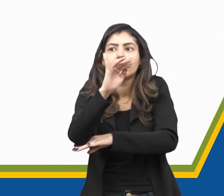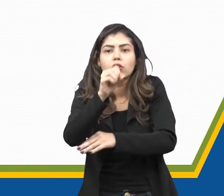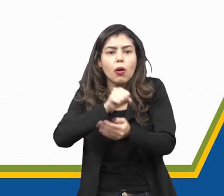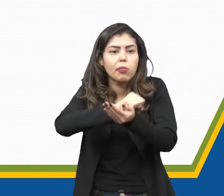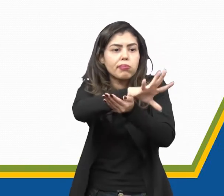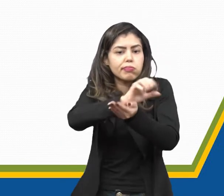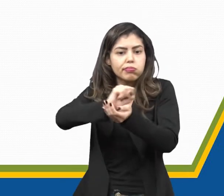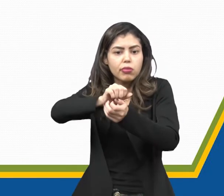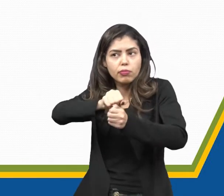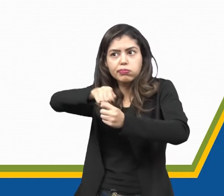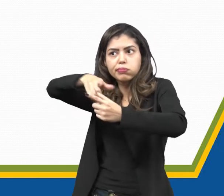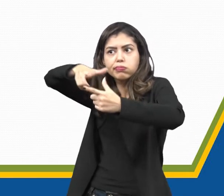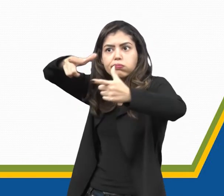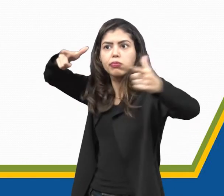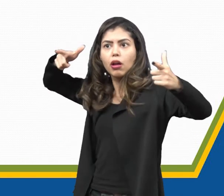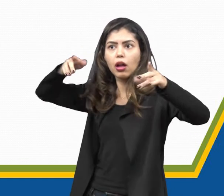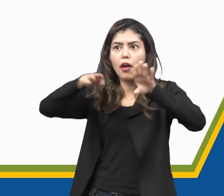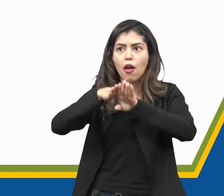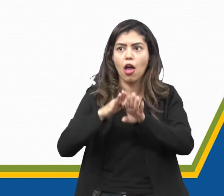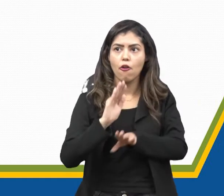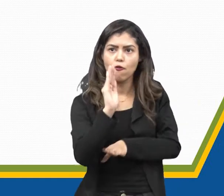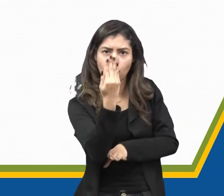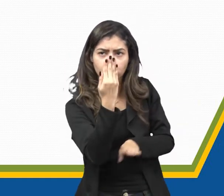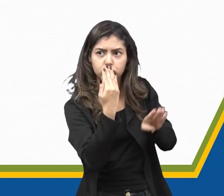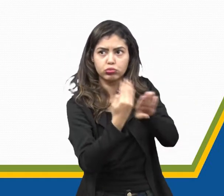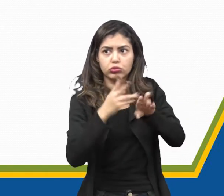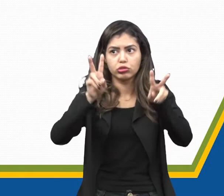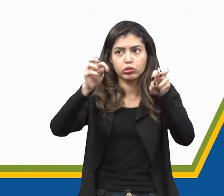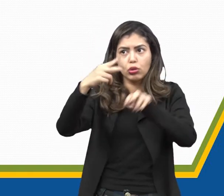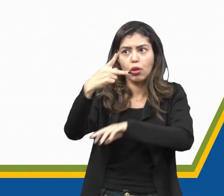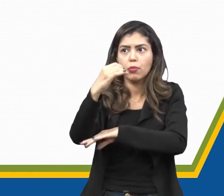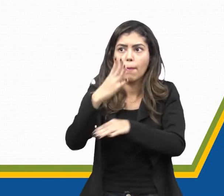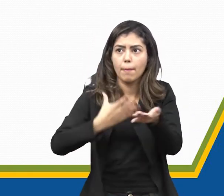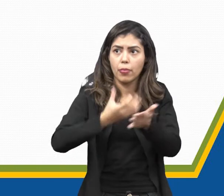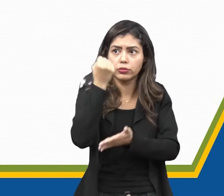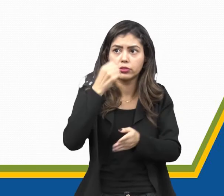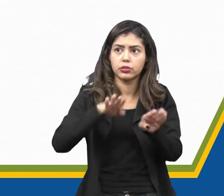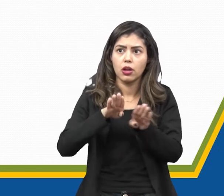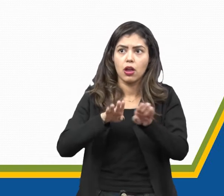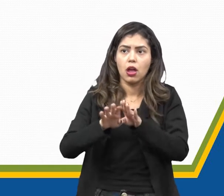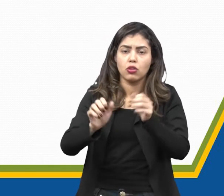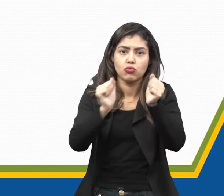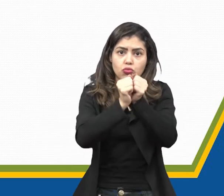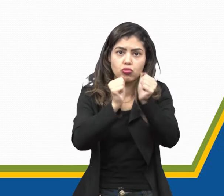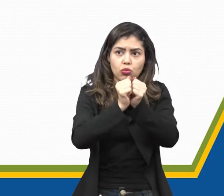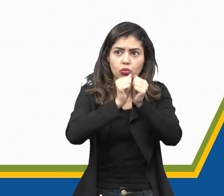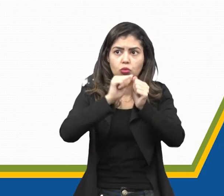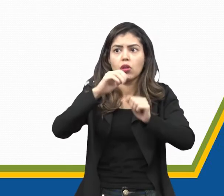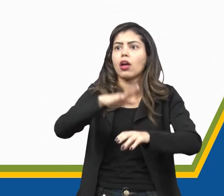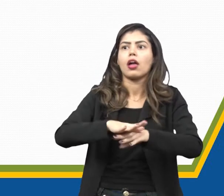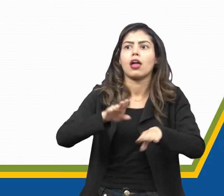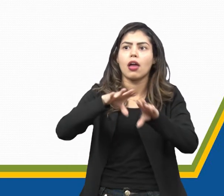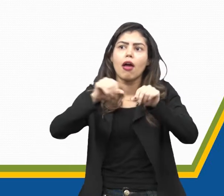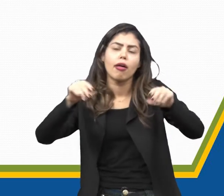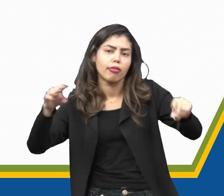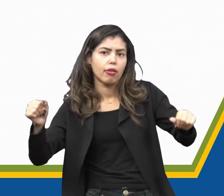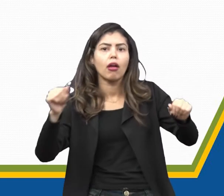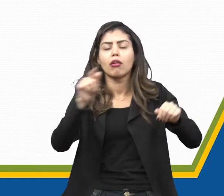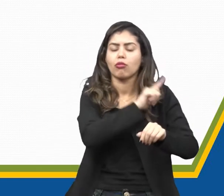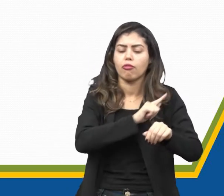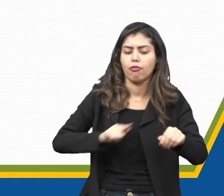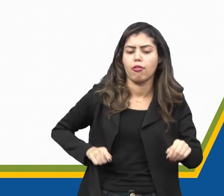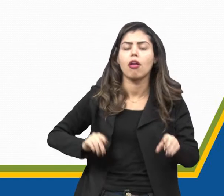terras, falsificando títulos de posse. Tá? Em conluio com órgãos oficiais, invade terras do governo, terras indígenas,